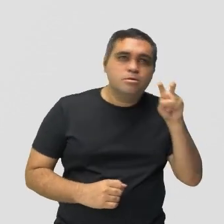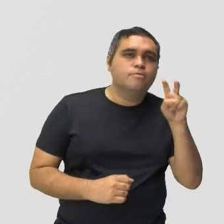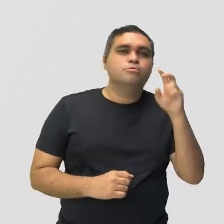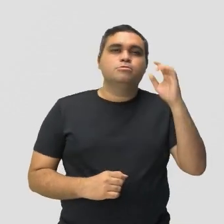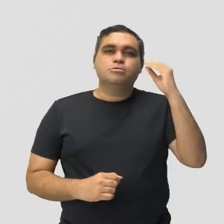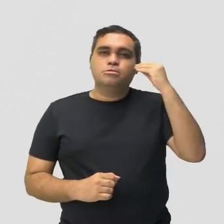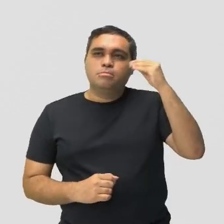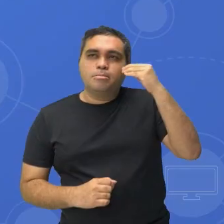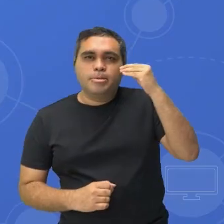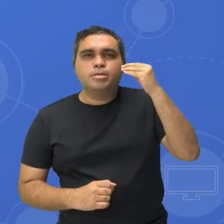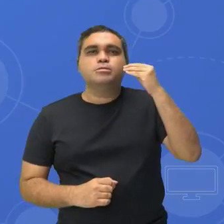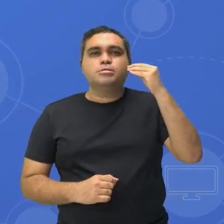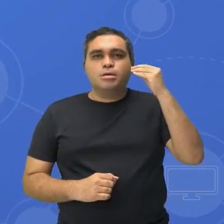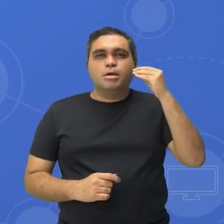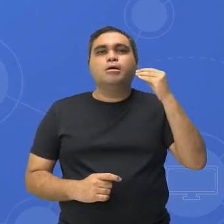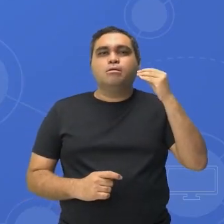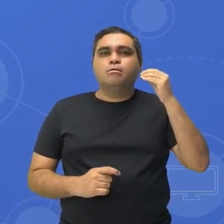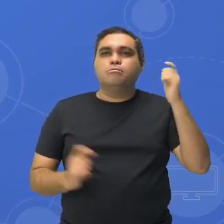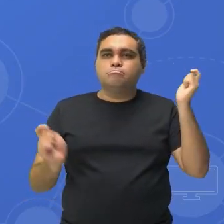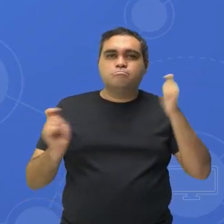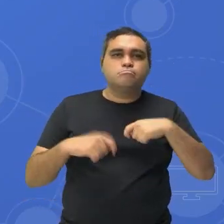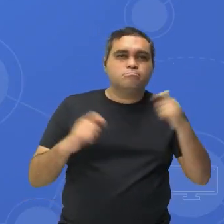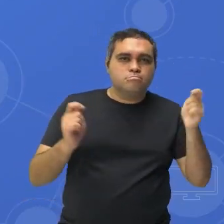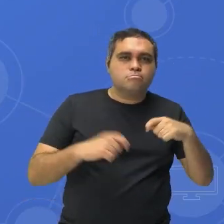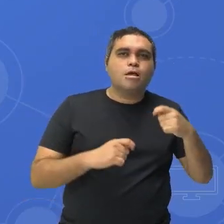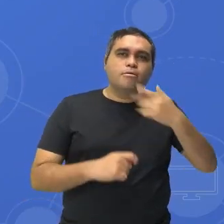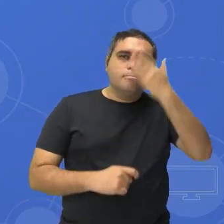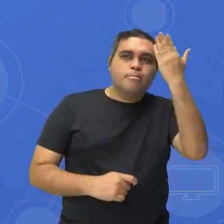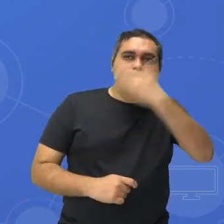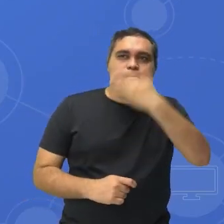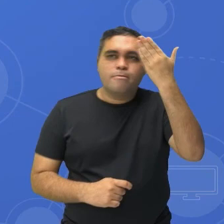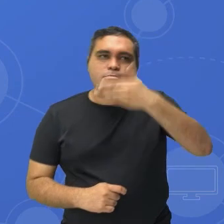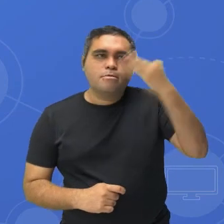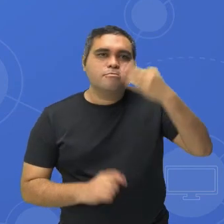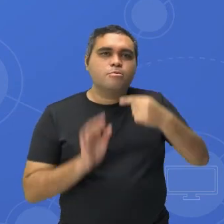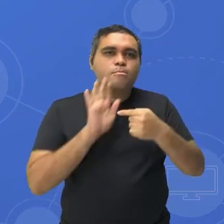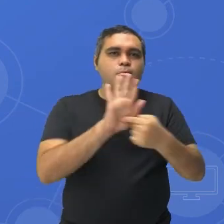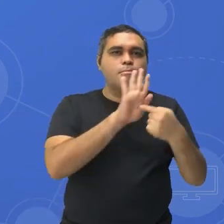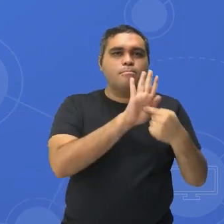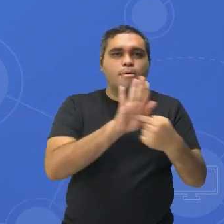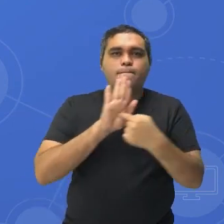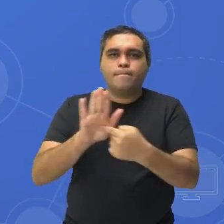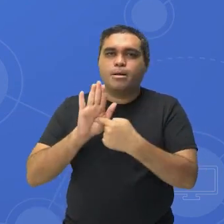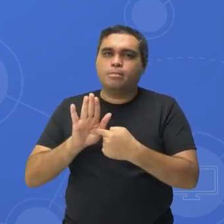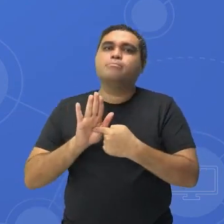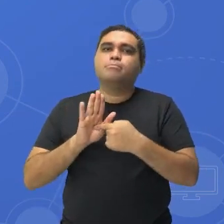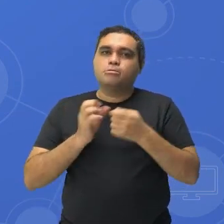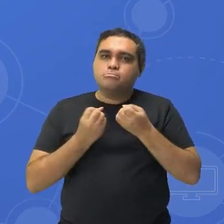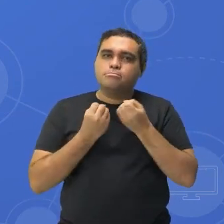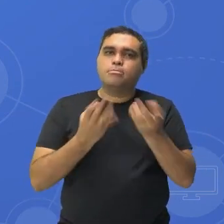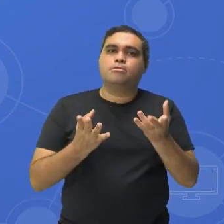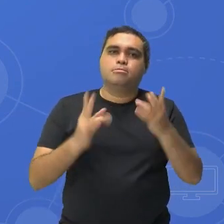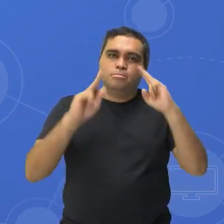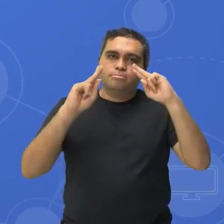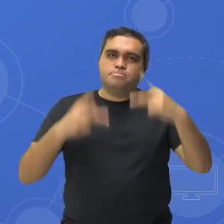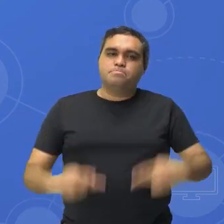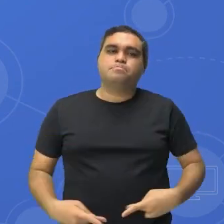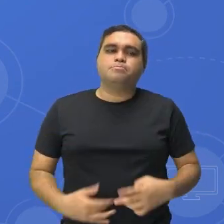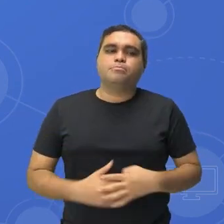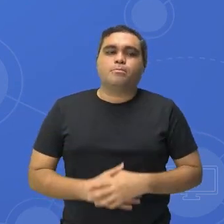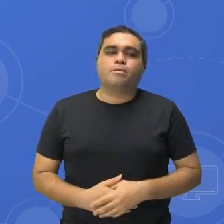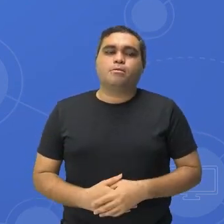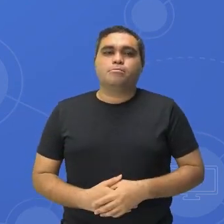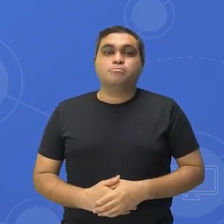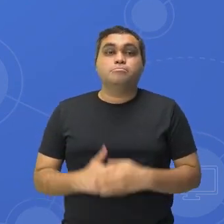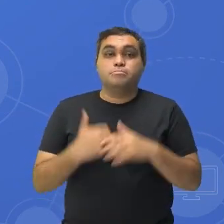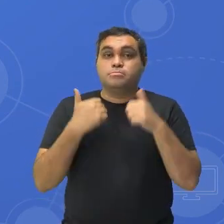experimentação. O que der, ela vai então comprovando e demonstrando para a humanidade.